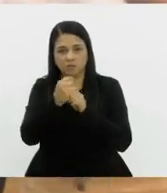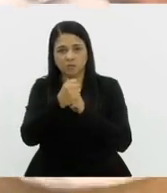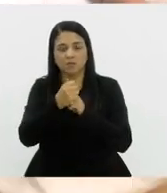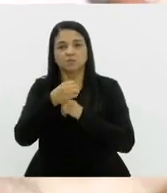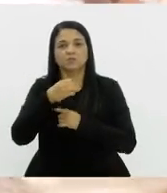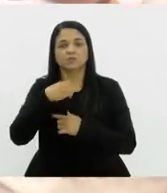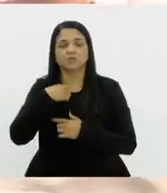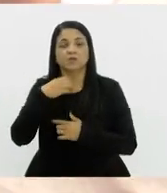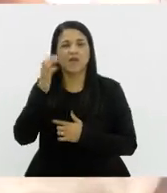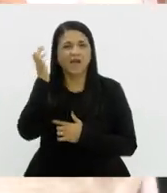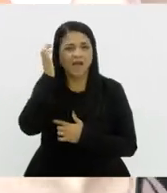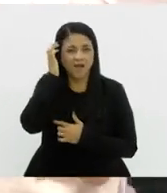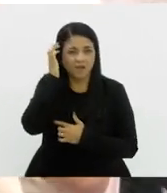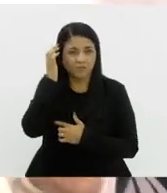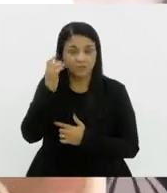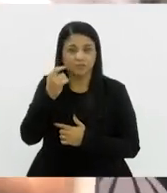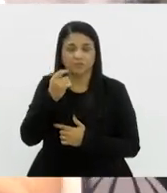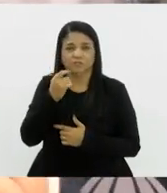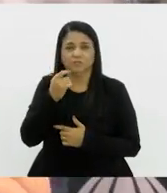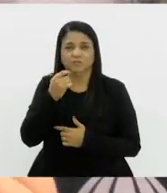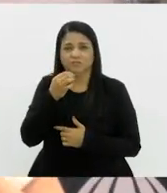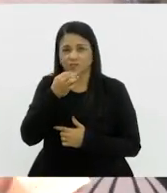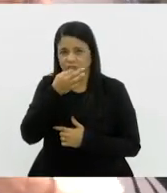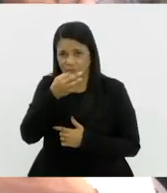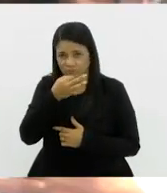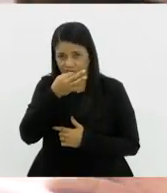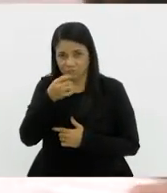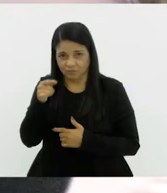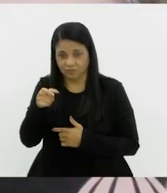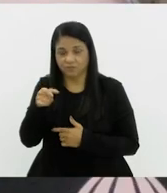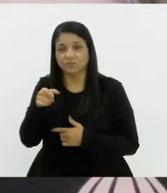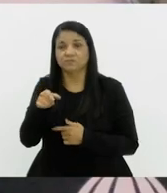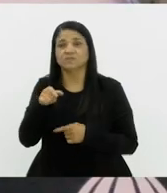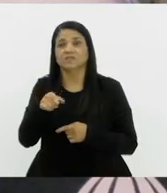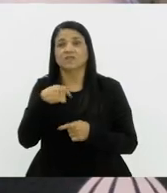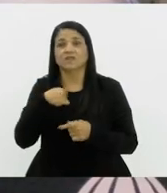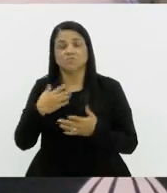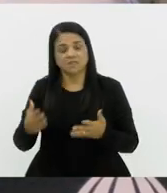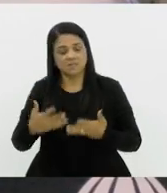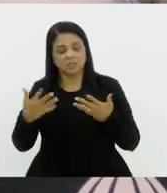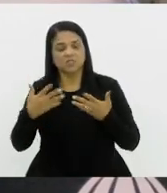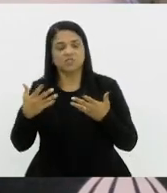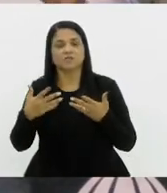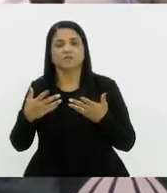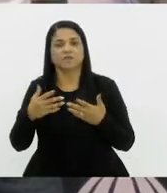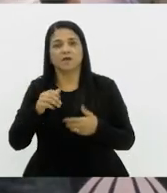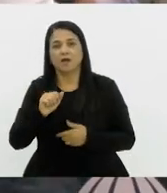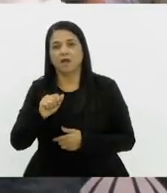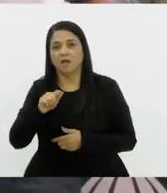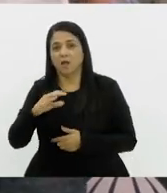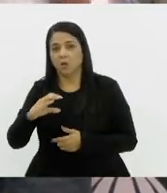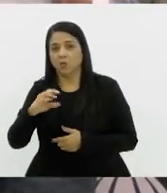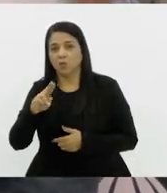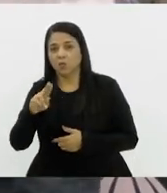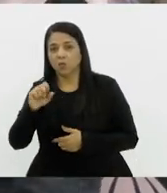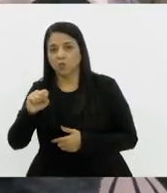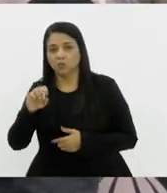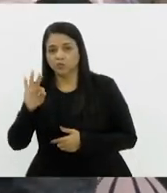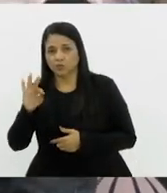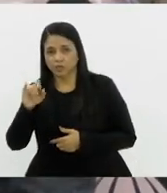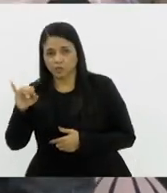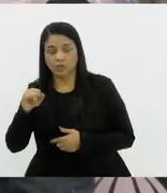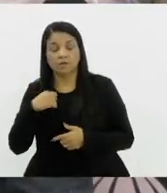Acústica, que na verdade é o que me incentiva um pouco, faz parte das nossas metas, trabalhar em função